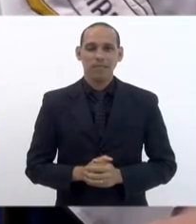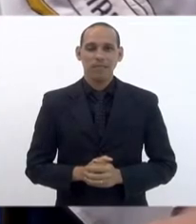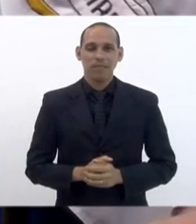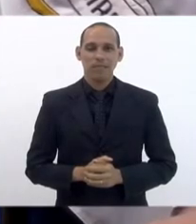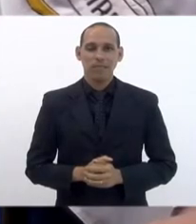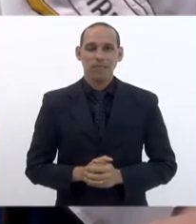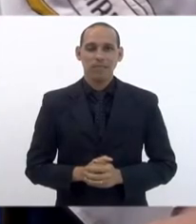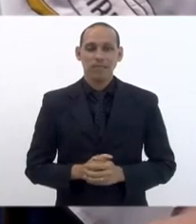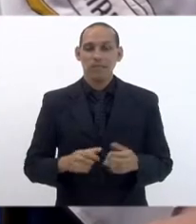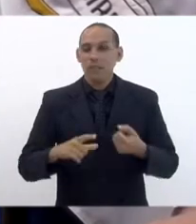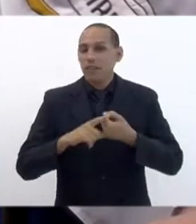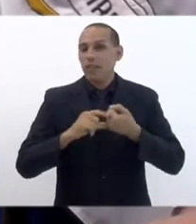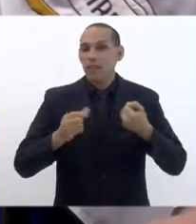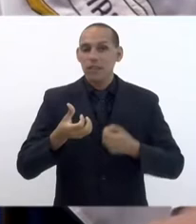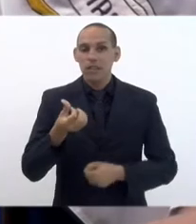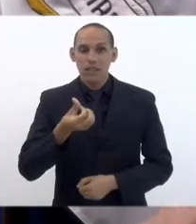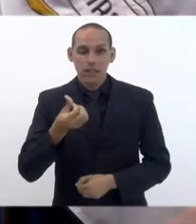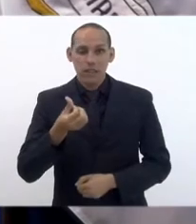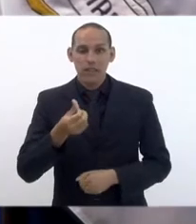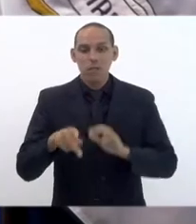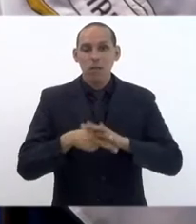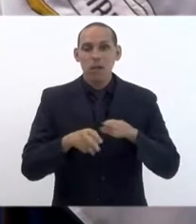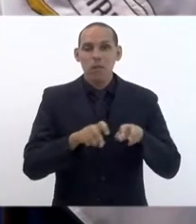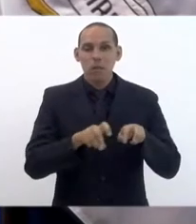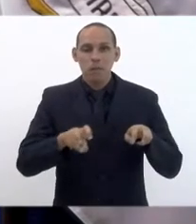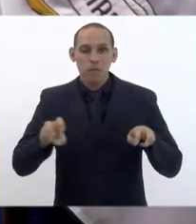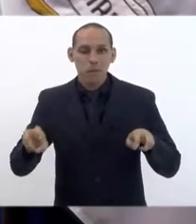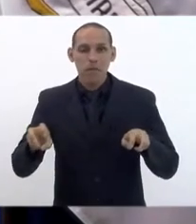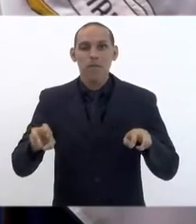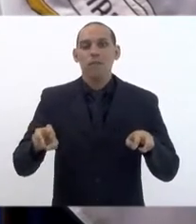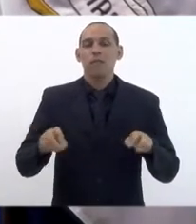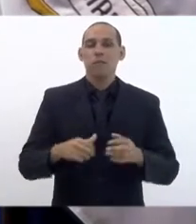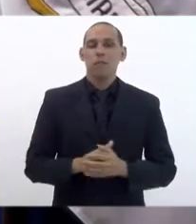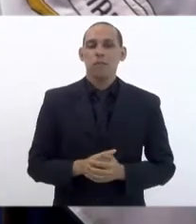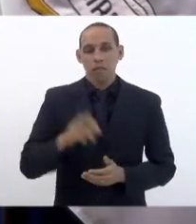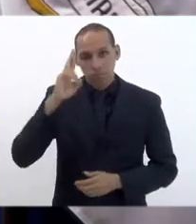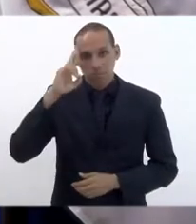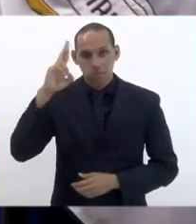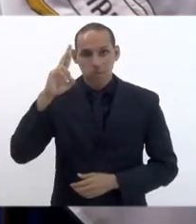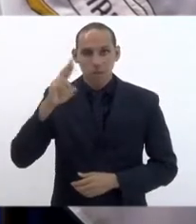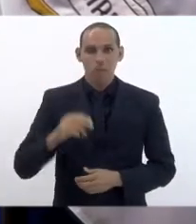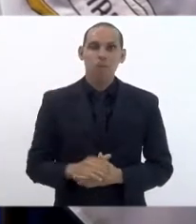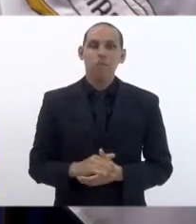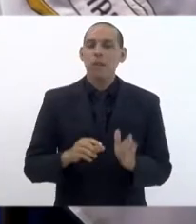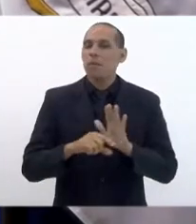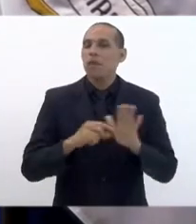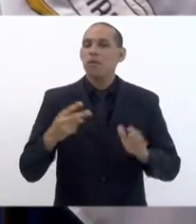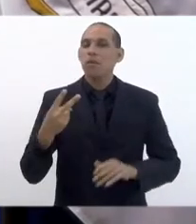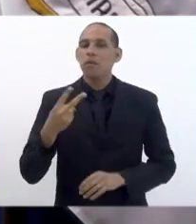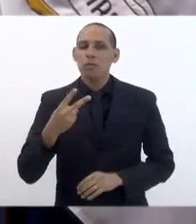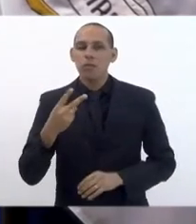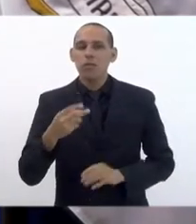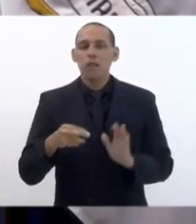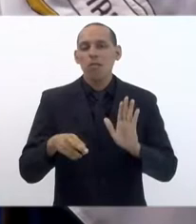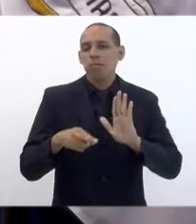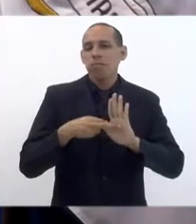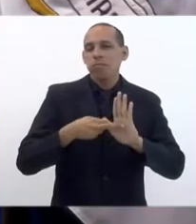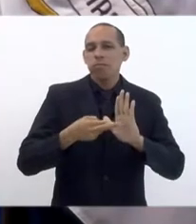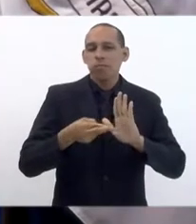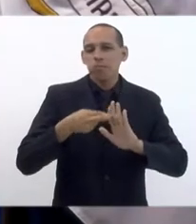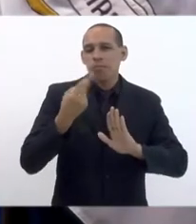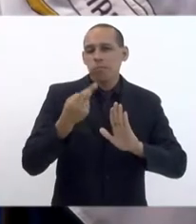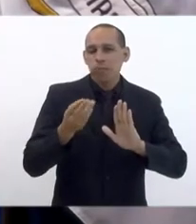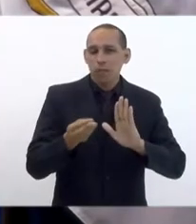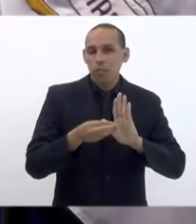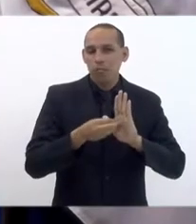Nos termos do artigo 6º do ato da mesa diretora, número 651/2020, combinado com o parágrafo 2º do artigo 43 do regimento interno, convoco os senhores